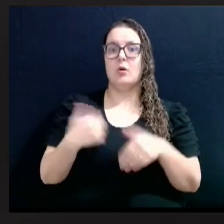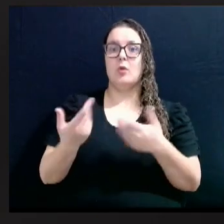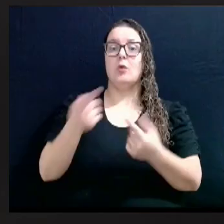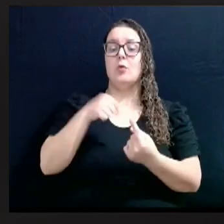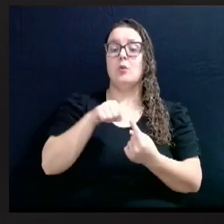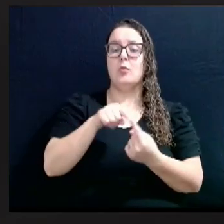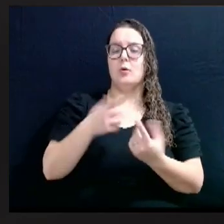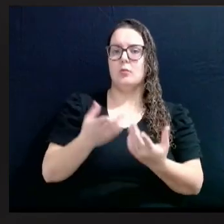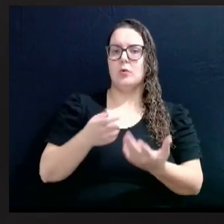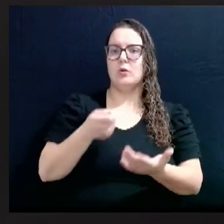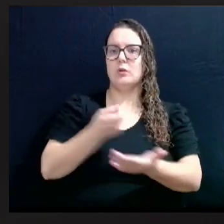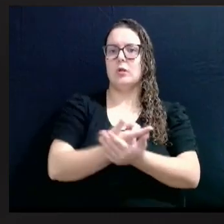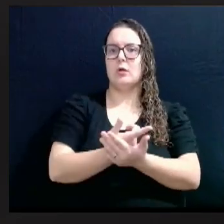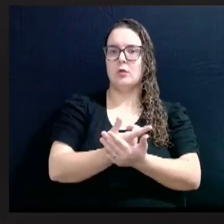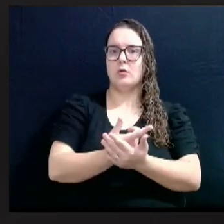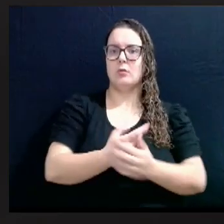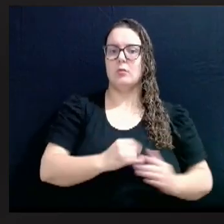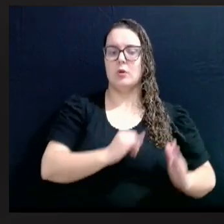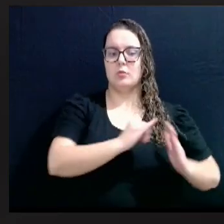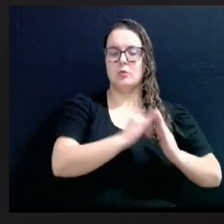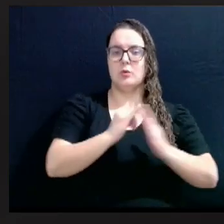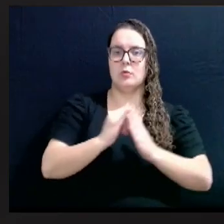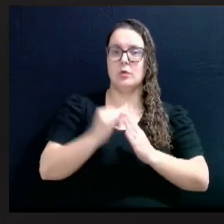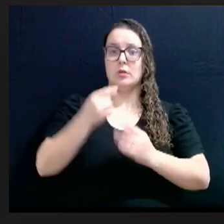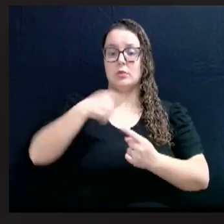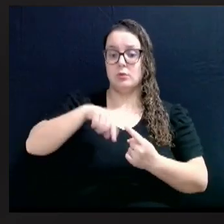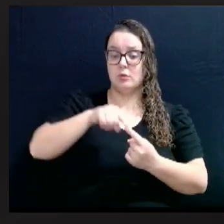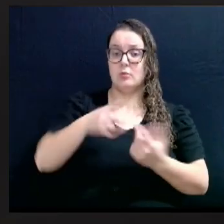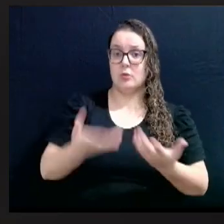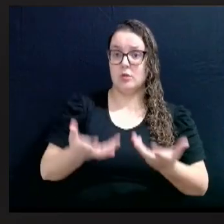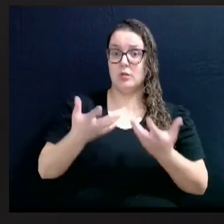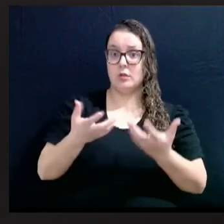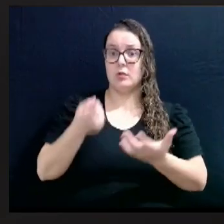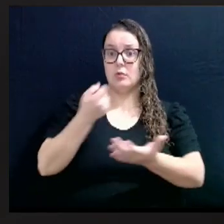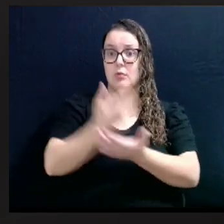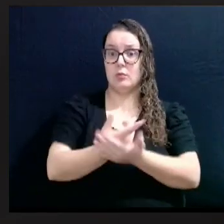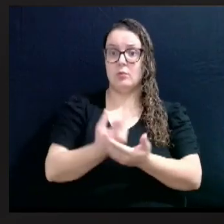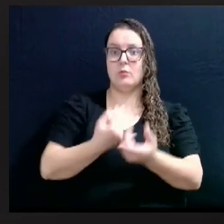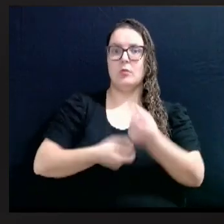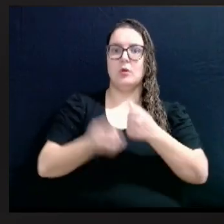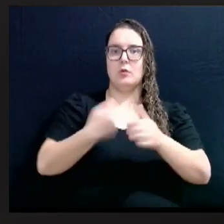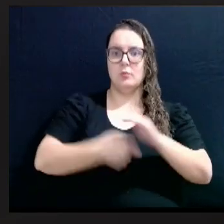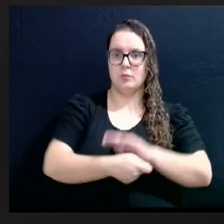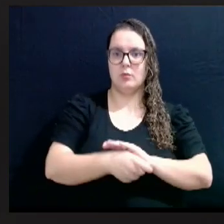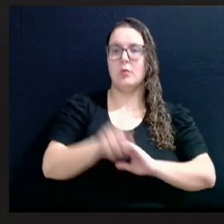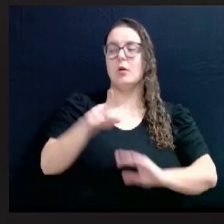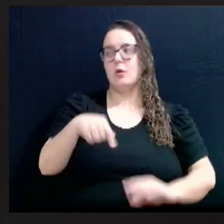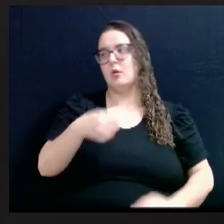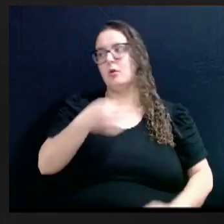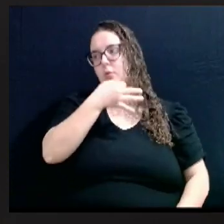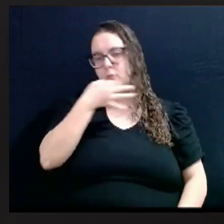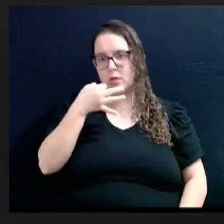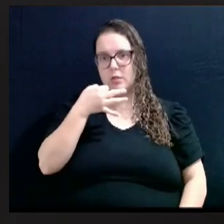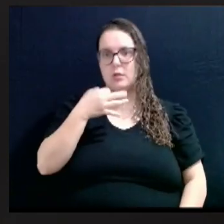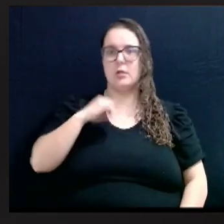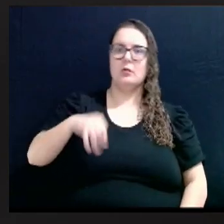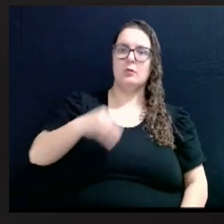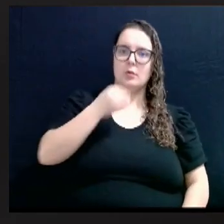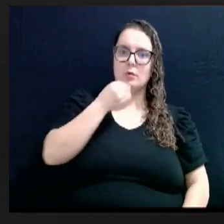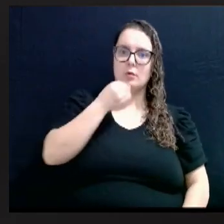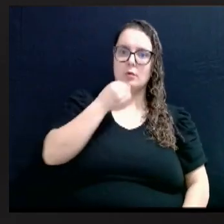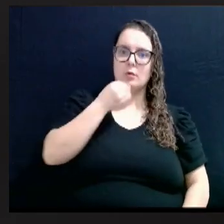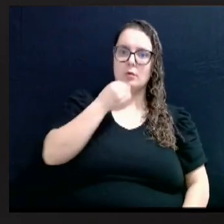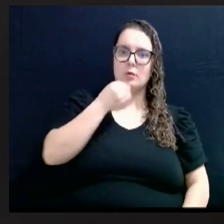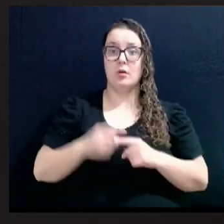desse imóvel. Se o objetivo é comprar para investimento, que é uma boa oportunidade, porque quando você compra